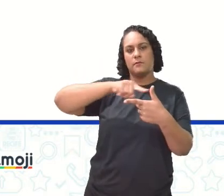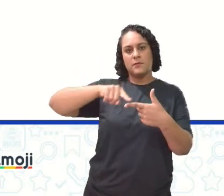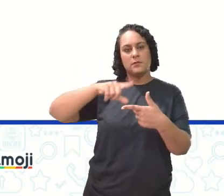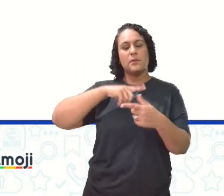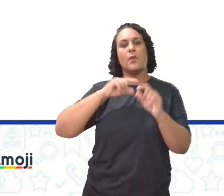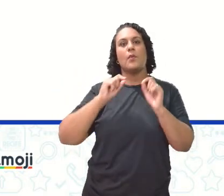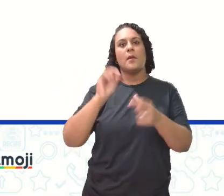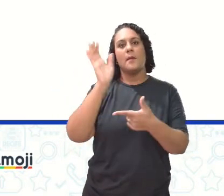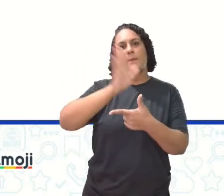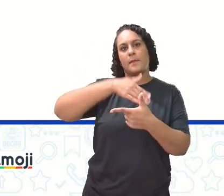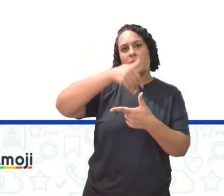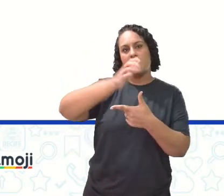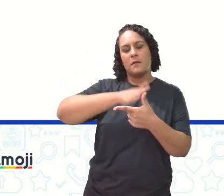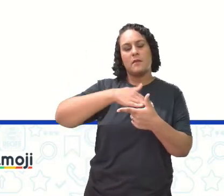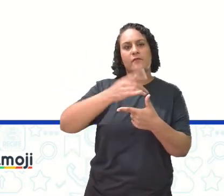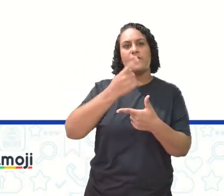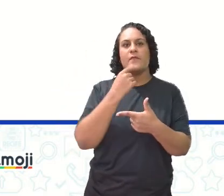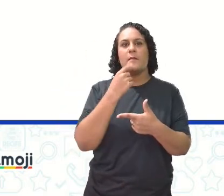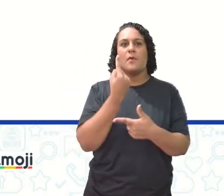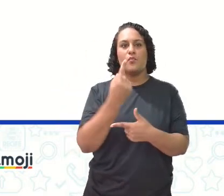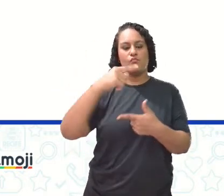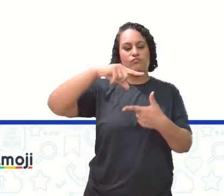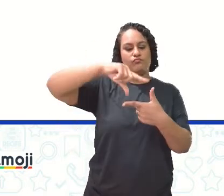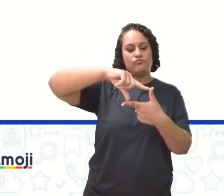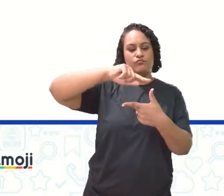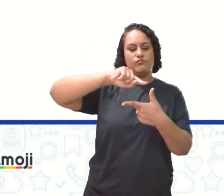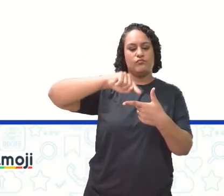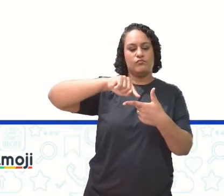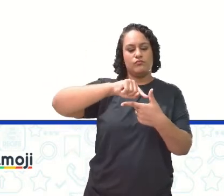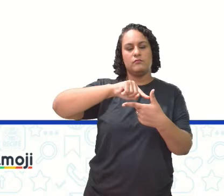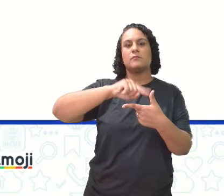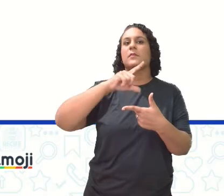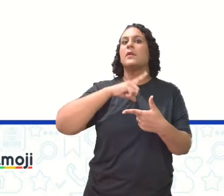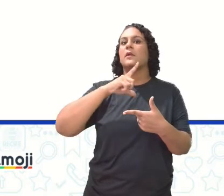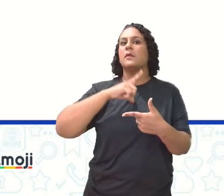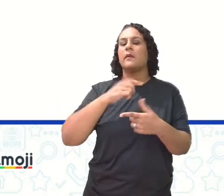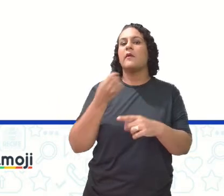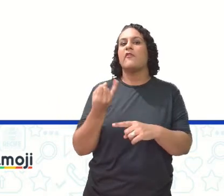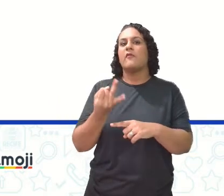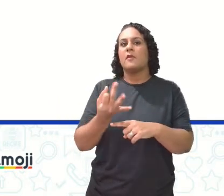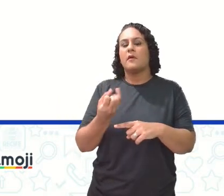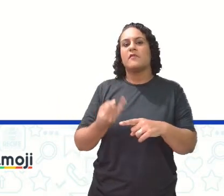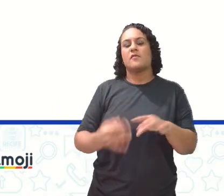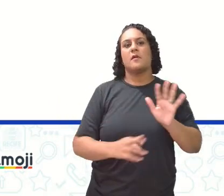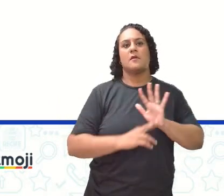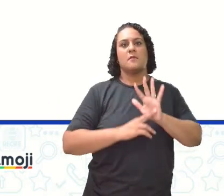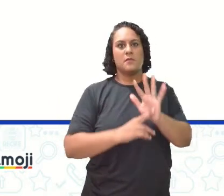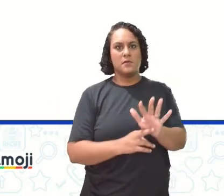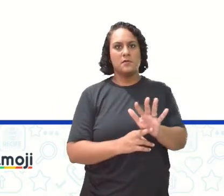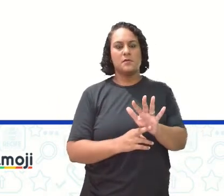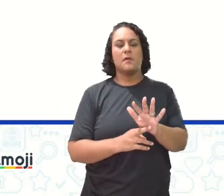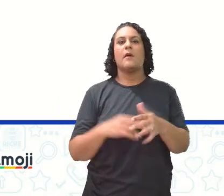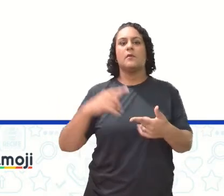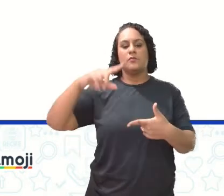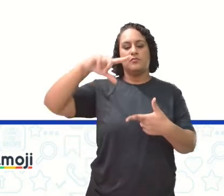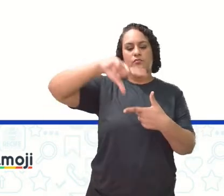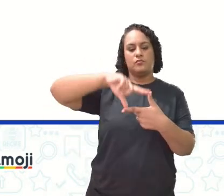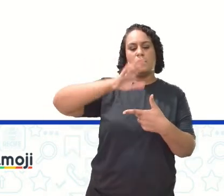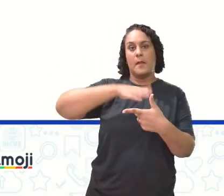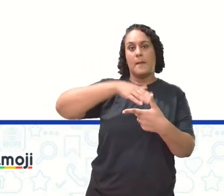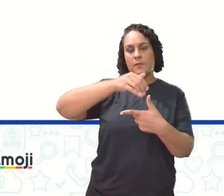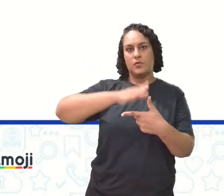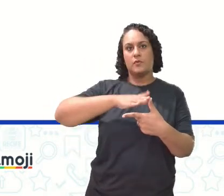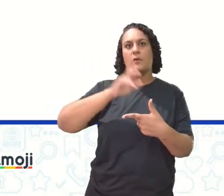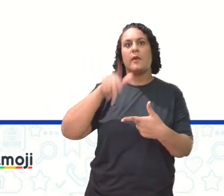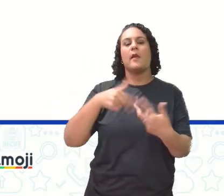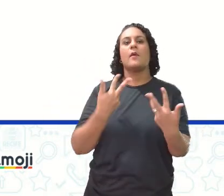eu pintei de vermelho um pedacinho. Então, eu tenho aí a fração representada por esse pedacinho aí vermelho, que